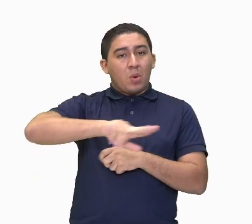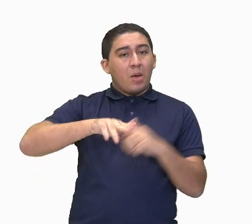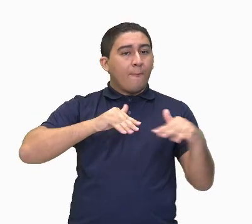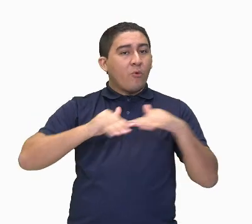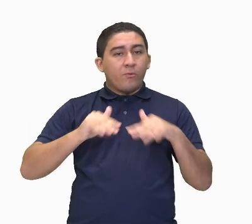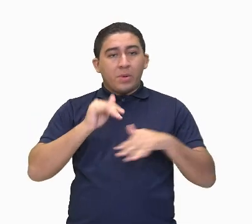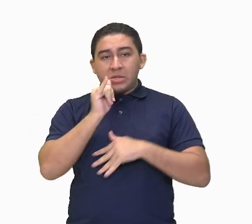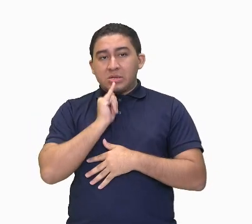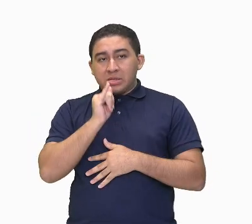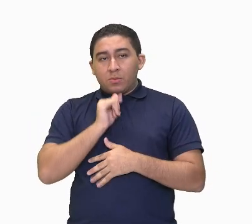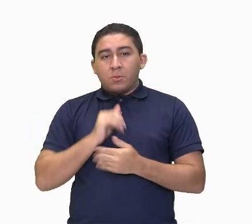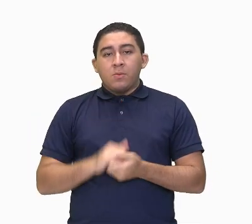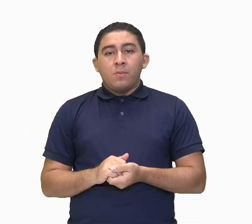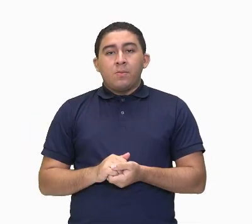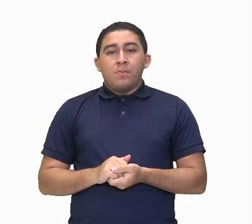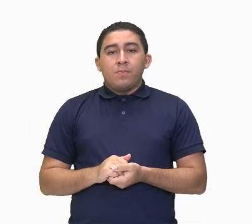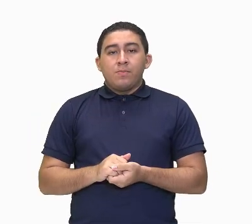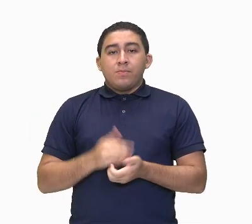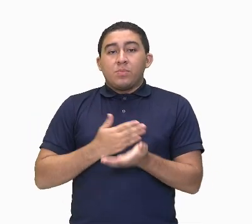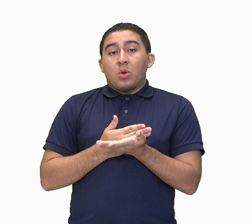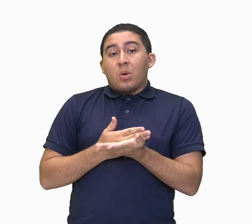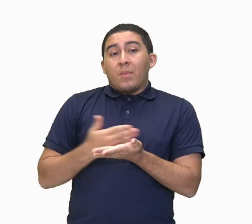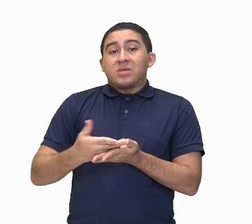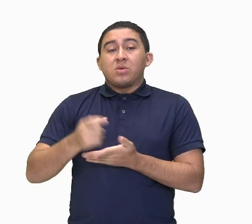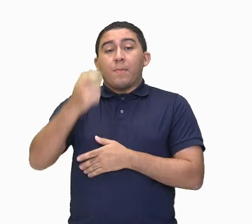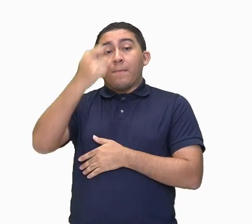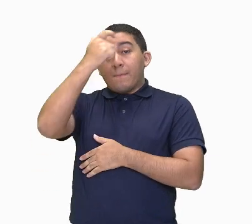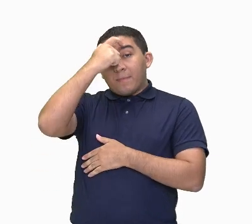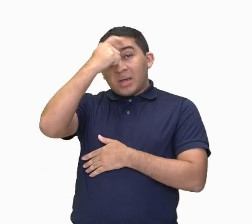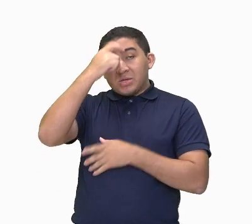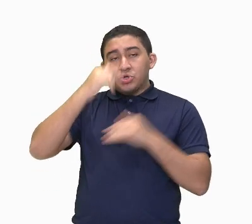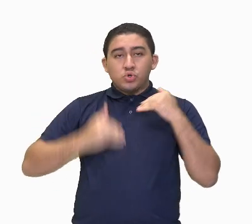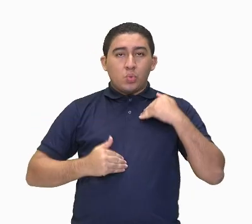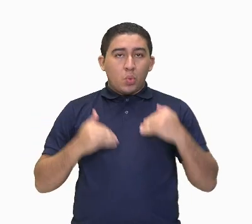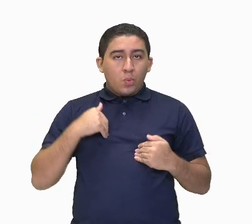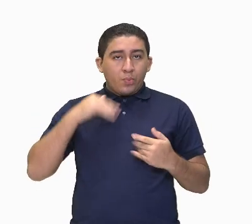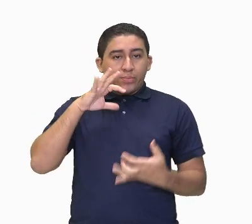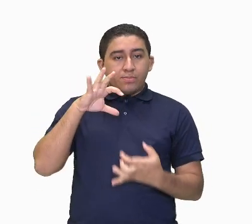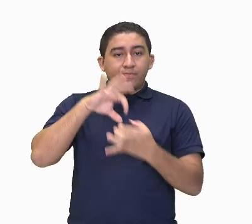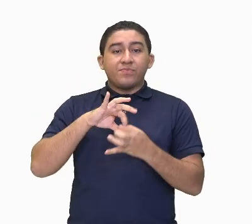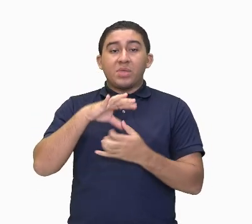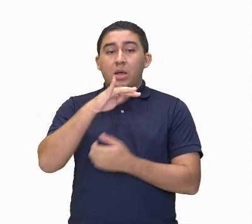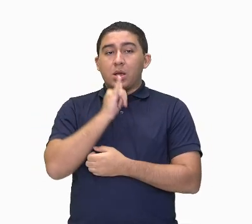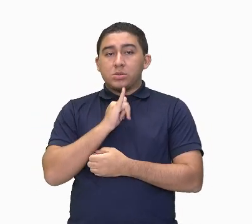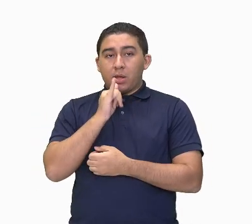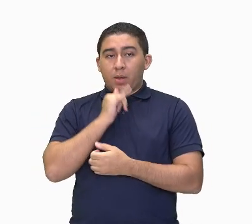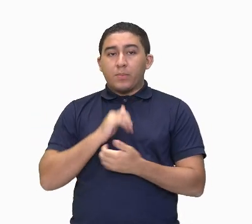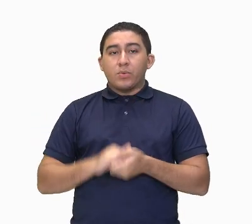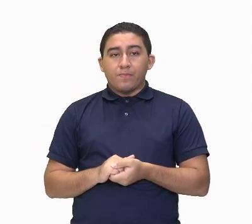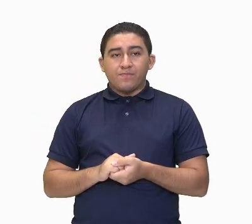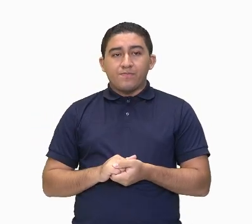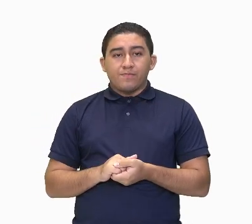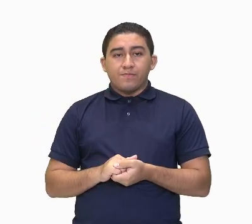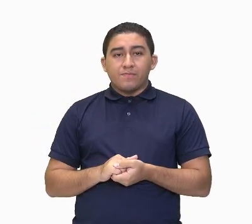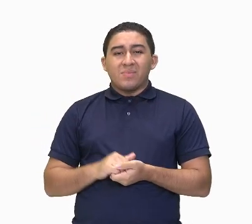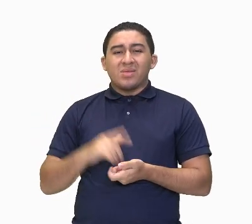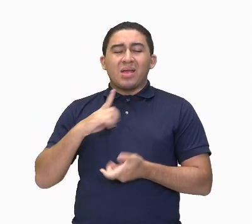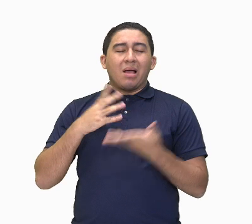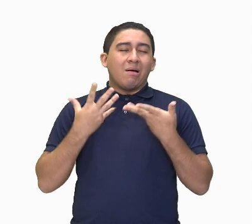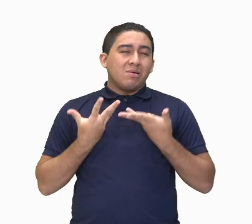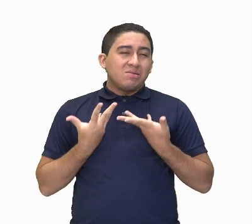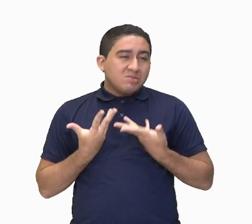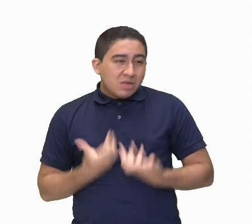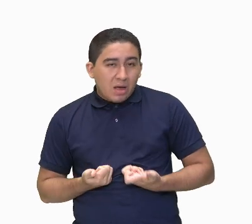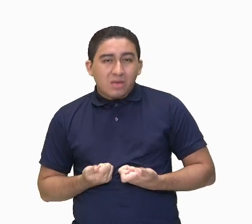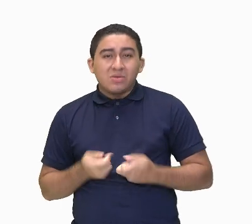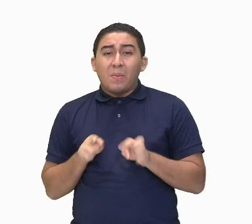imagem. Nesse caso, eles já afetam a mente e o corpo. Por exemplo, fadiga intensa, cansaço